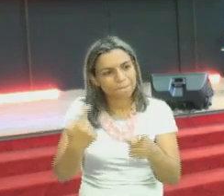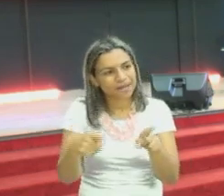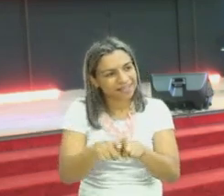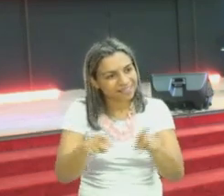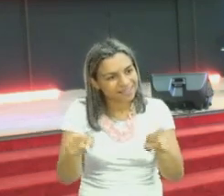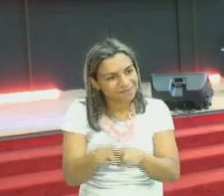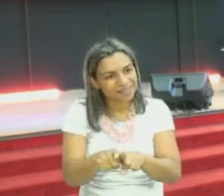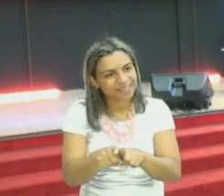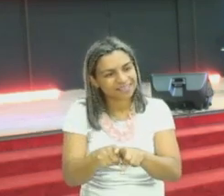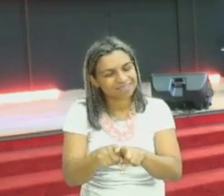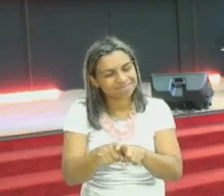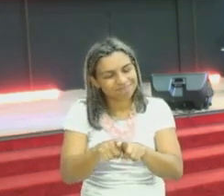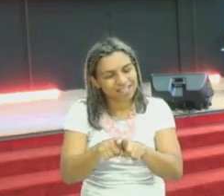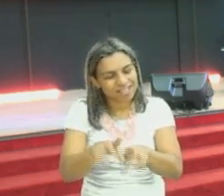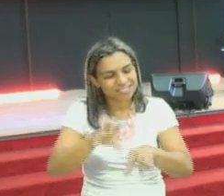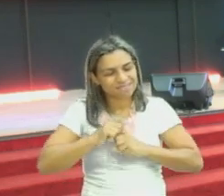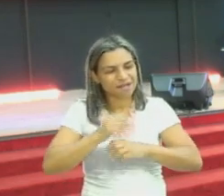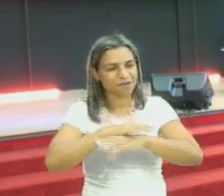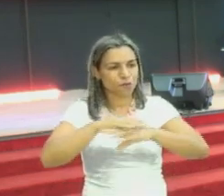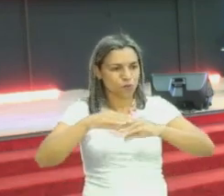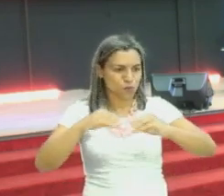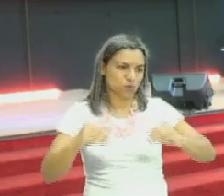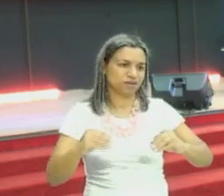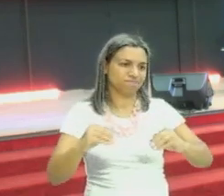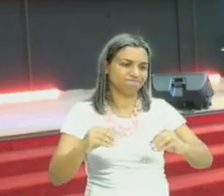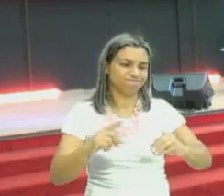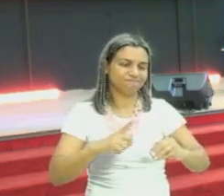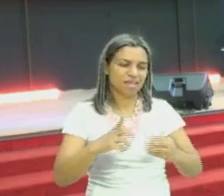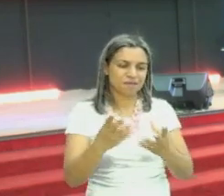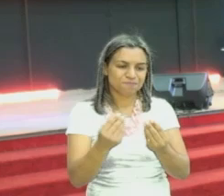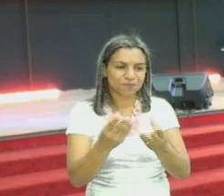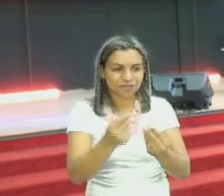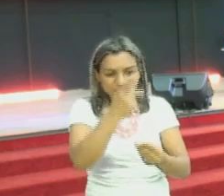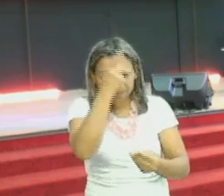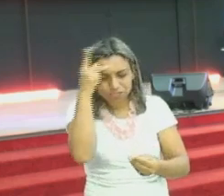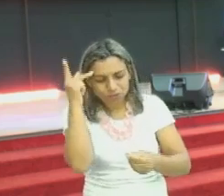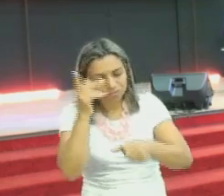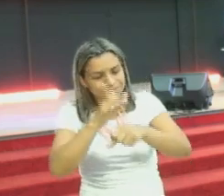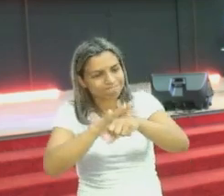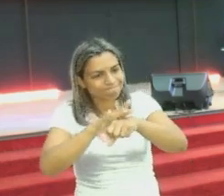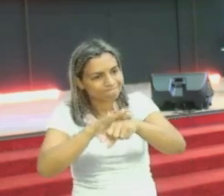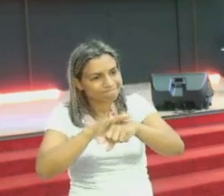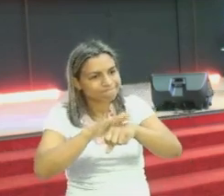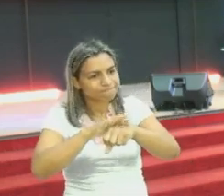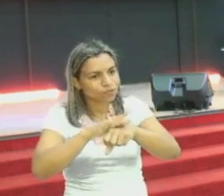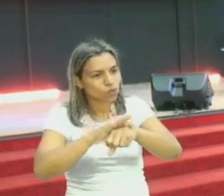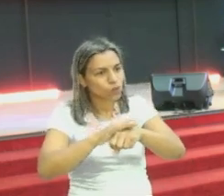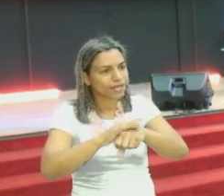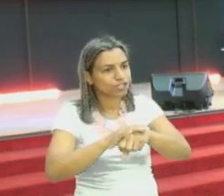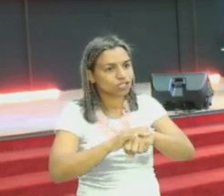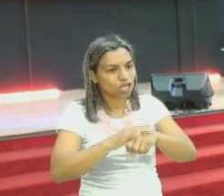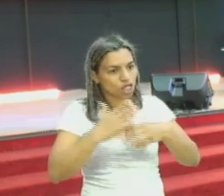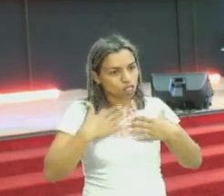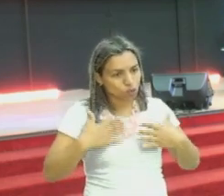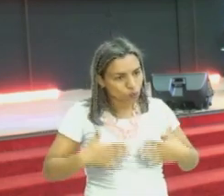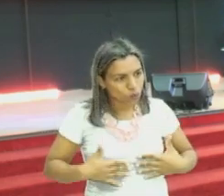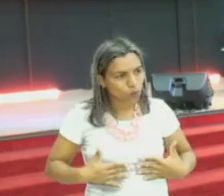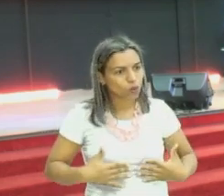serdes curados. Existem muitas pessoas adoecidas no físico,